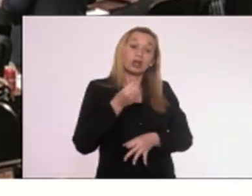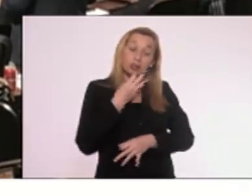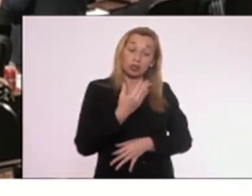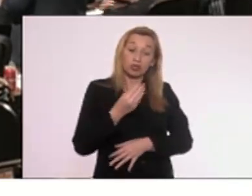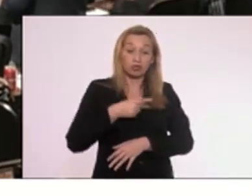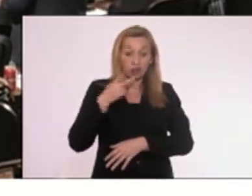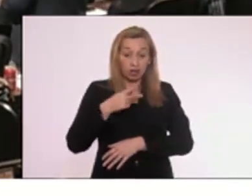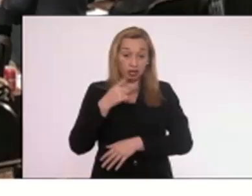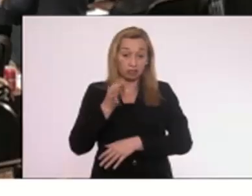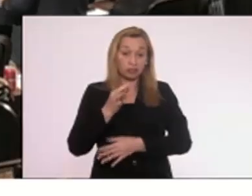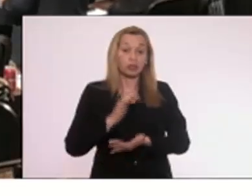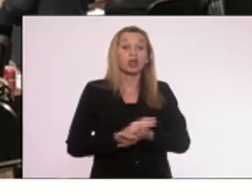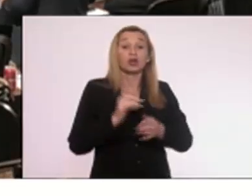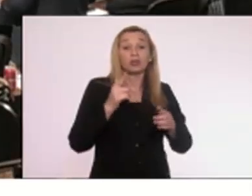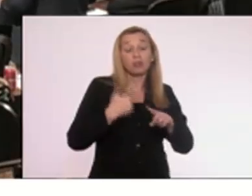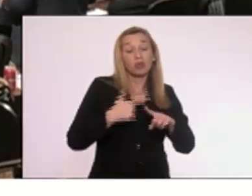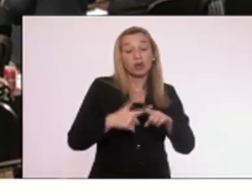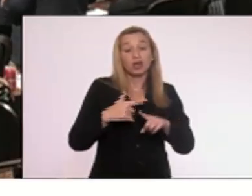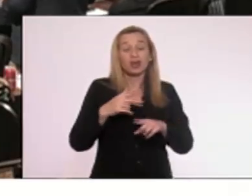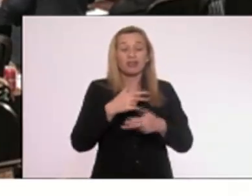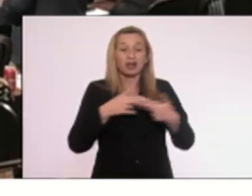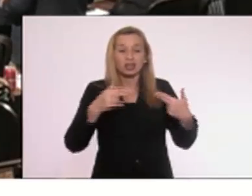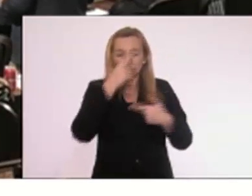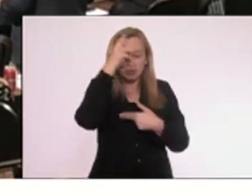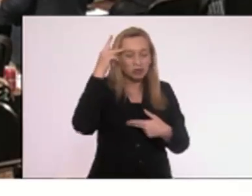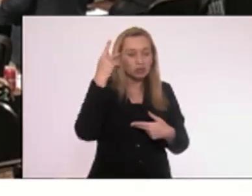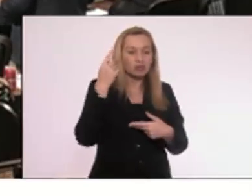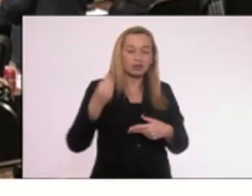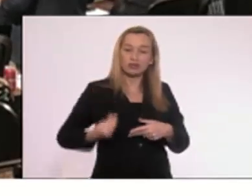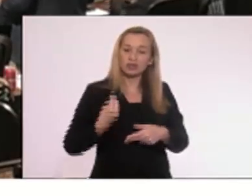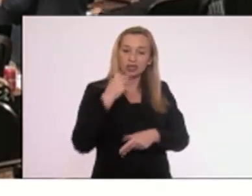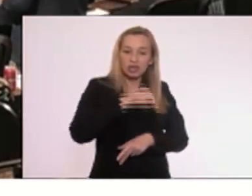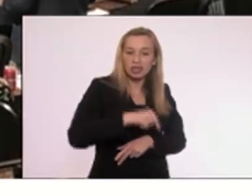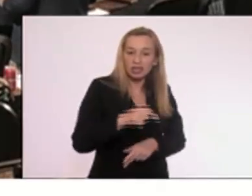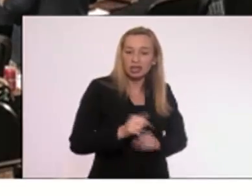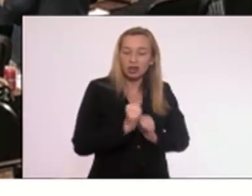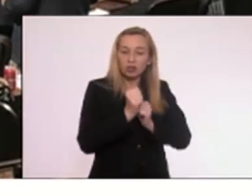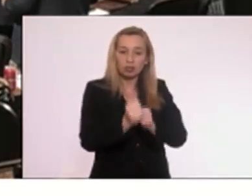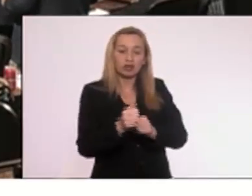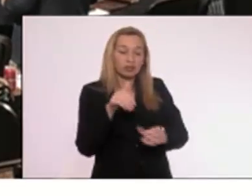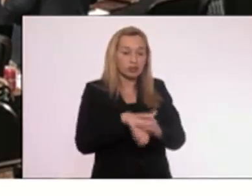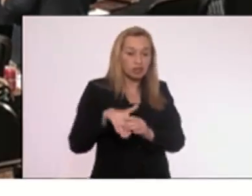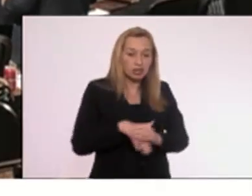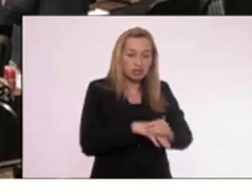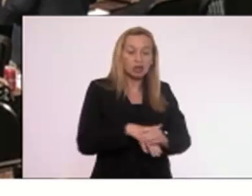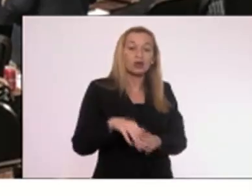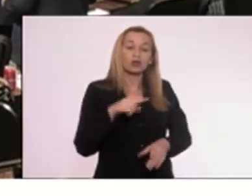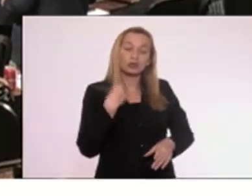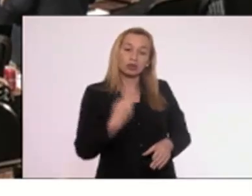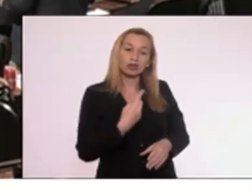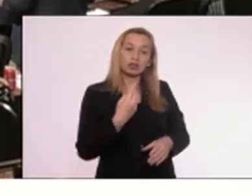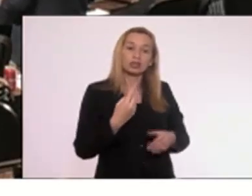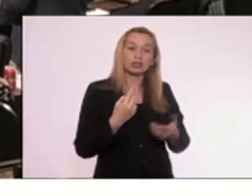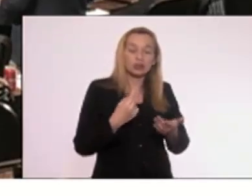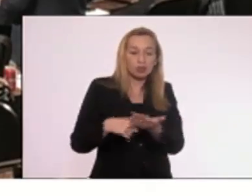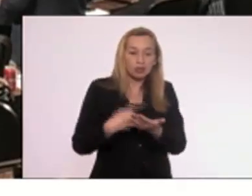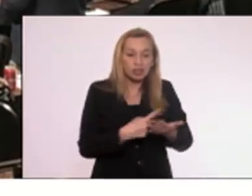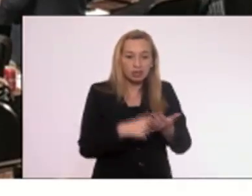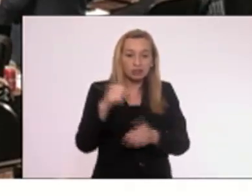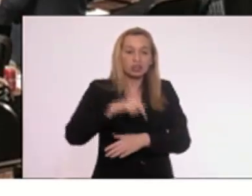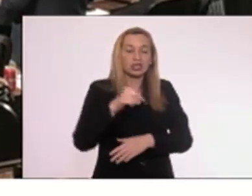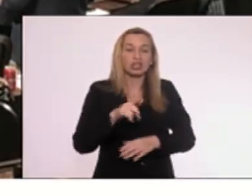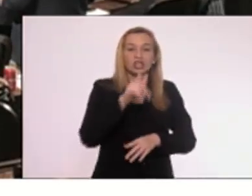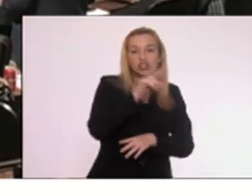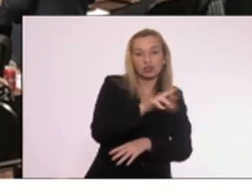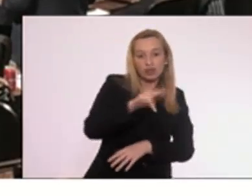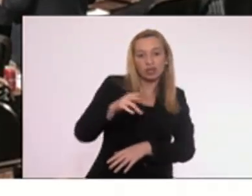claro, porque muita gente cria expectativa, né? Vem para cá para acompanhar a votação. Quando a gente decide aqui em consenso, as diferentes